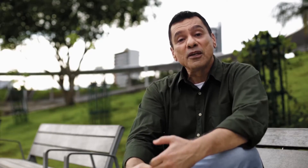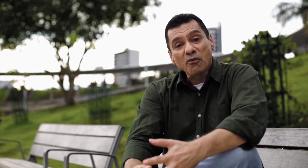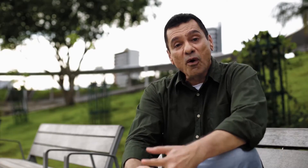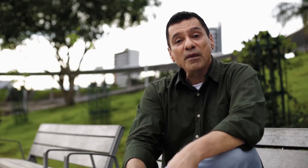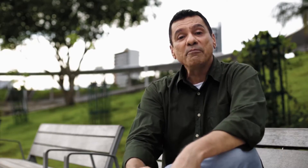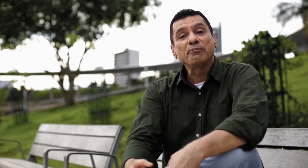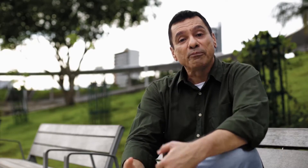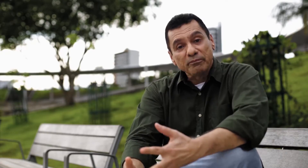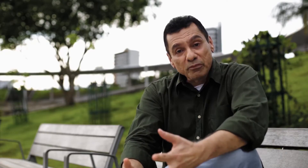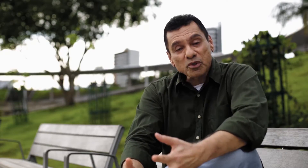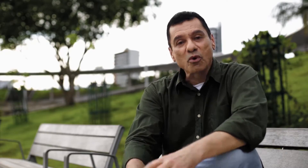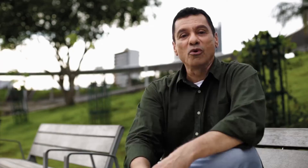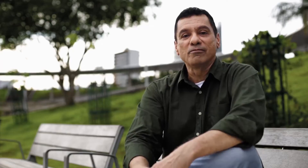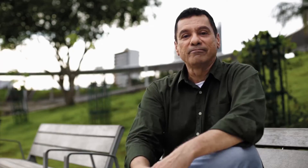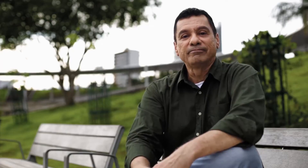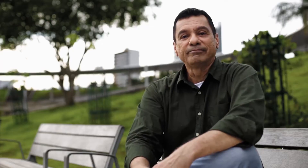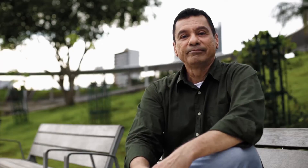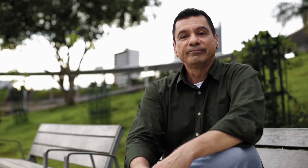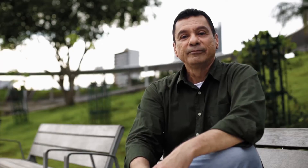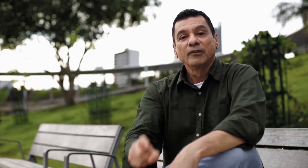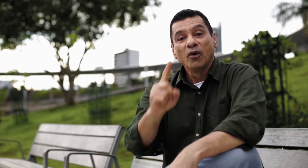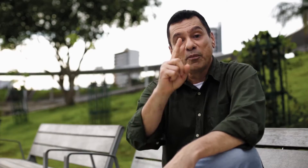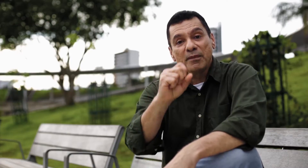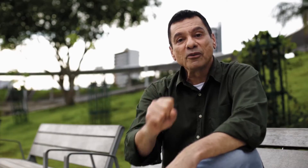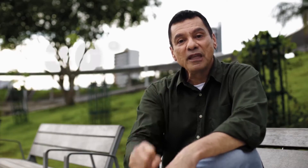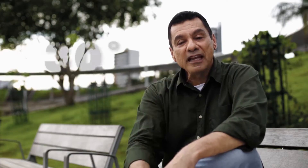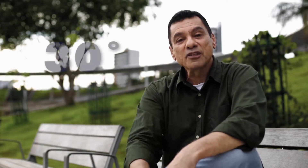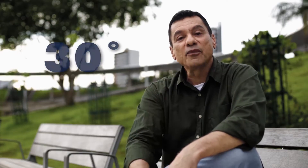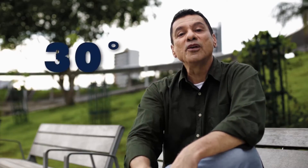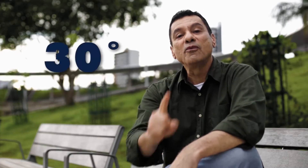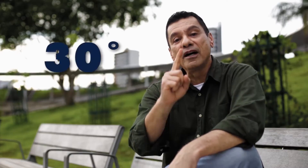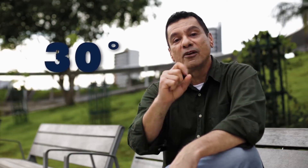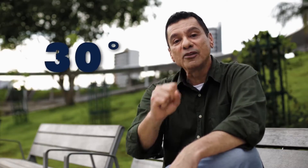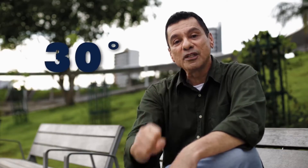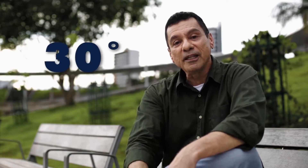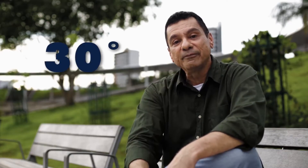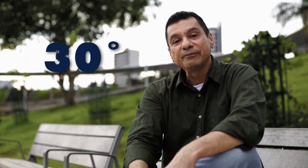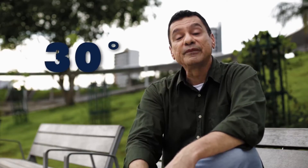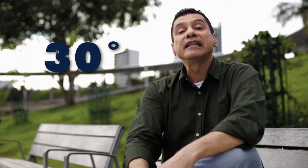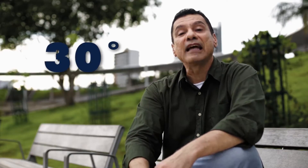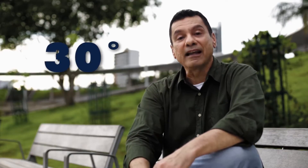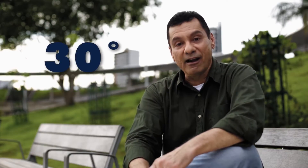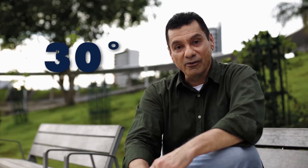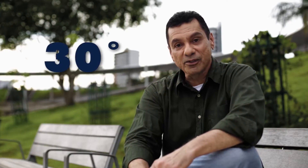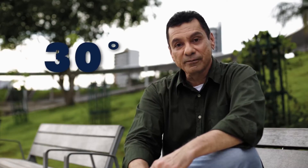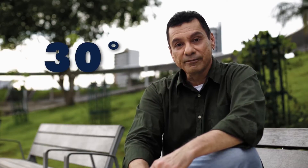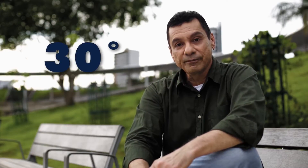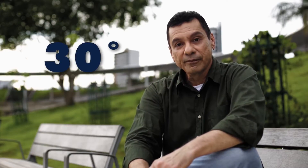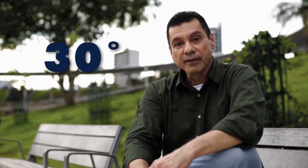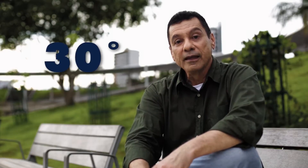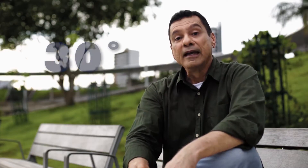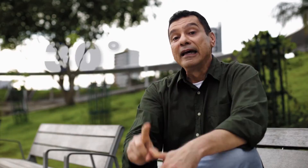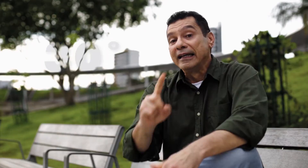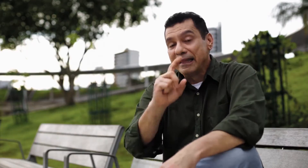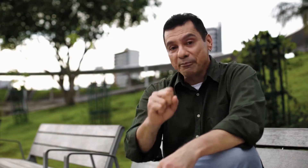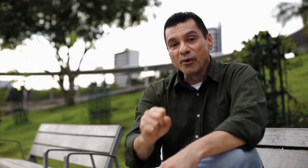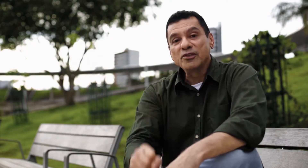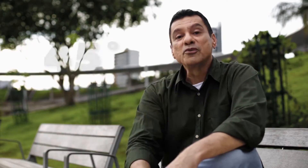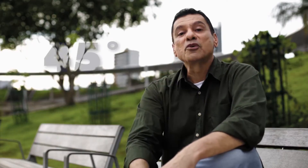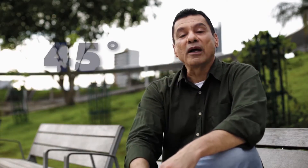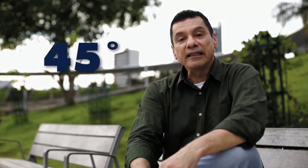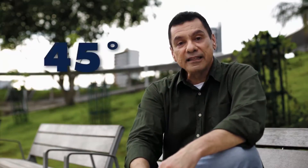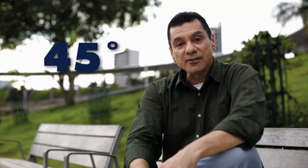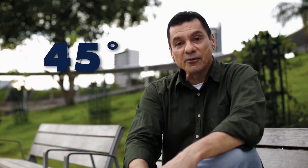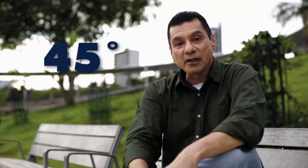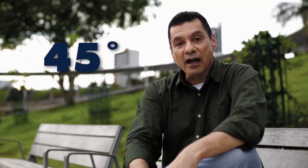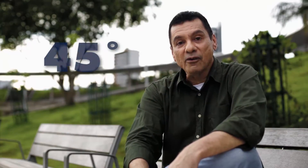notáveis que o homem buscou. O primeiro deles foi o ângulo de 30 graus, depois